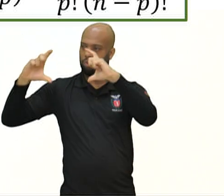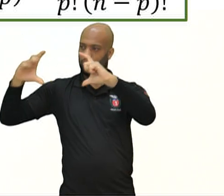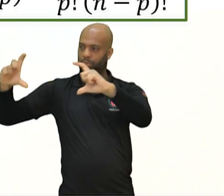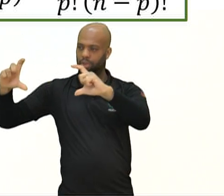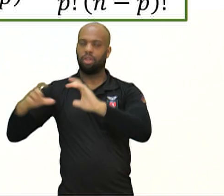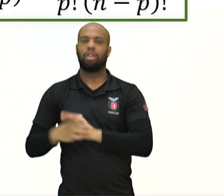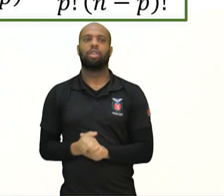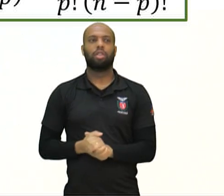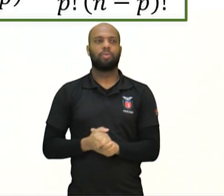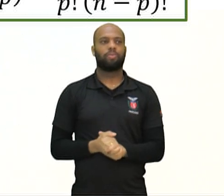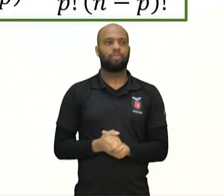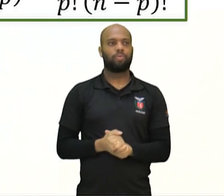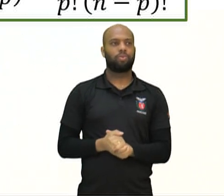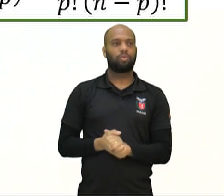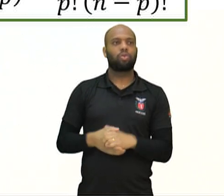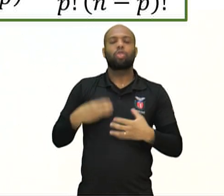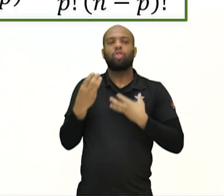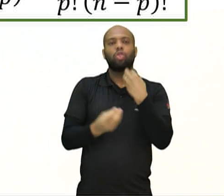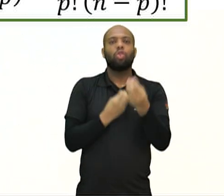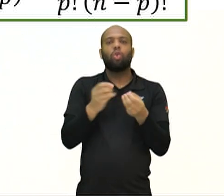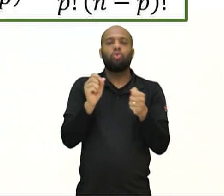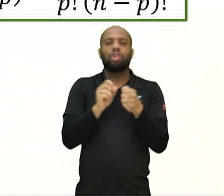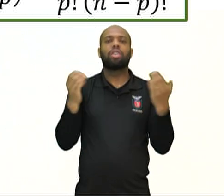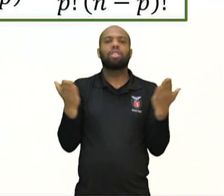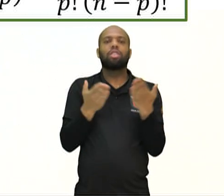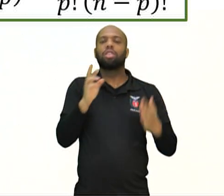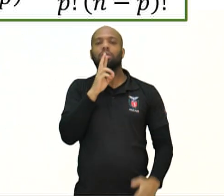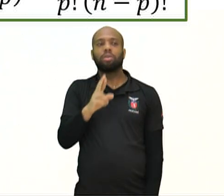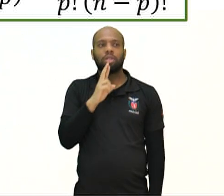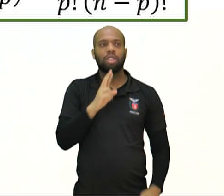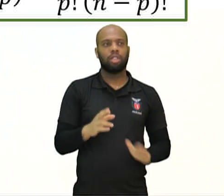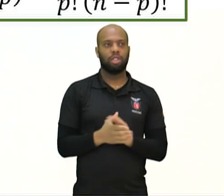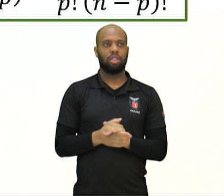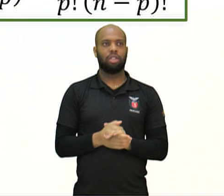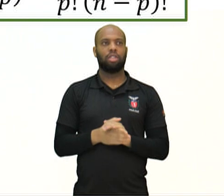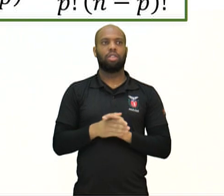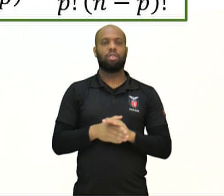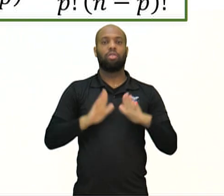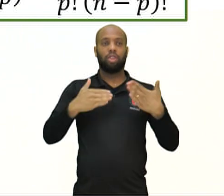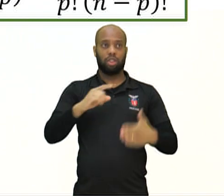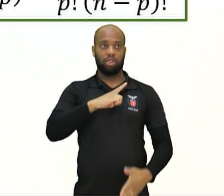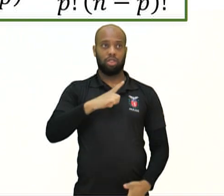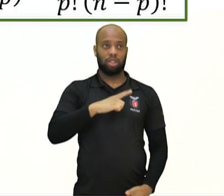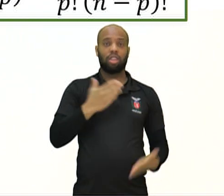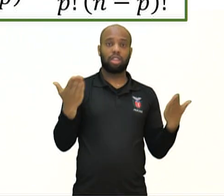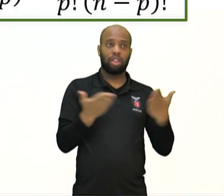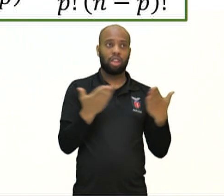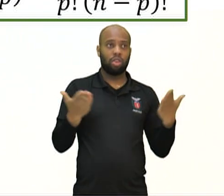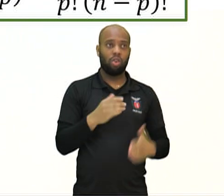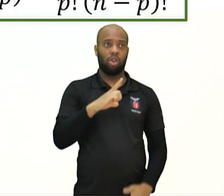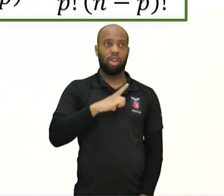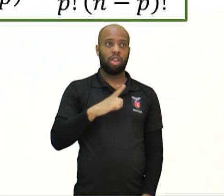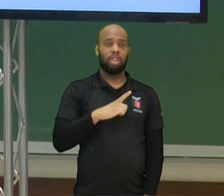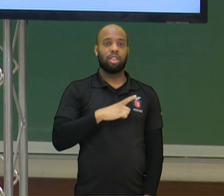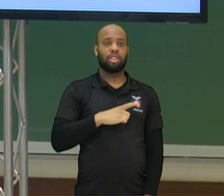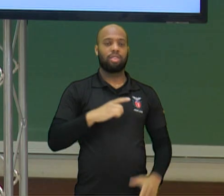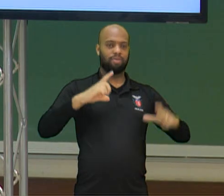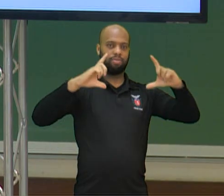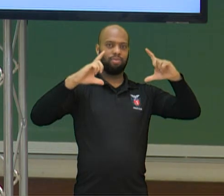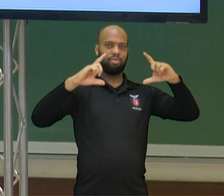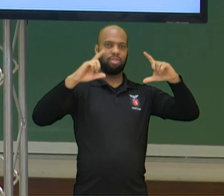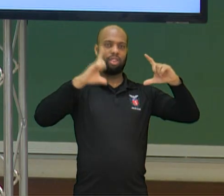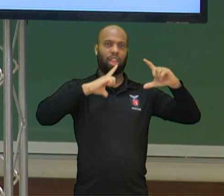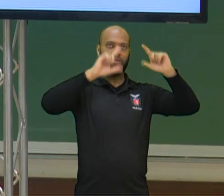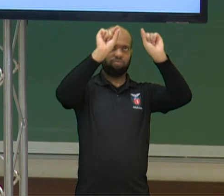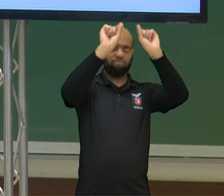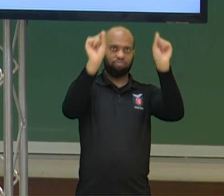parênteses. E aqui, como fazemos para resolver? Aqui é binomial. Então, vamos resolver o número binomial de